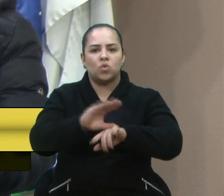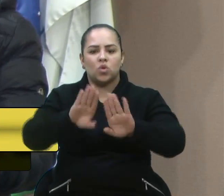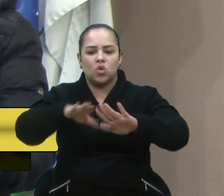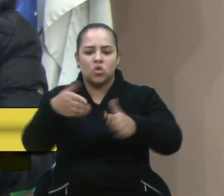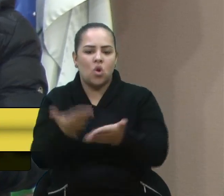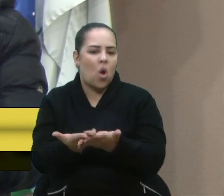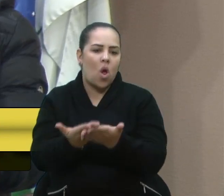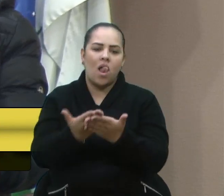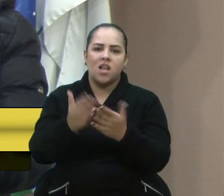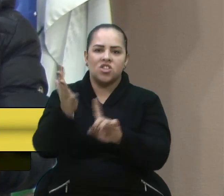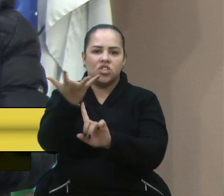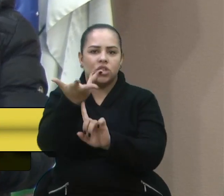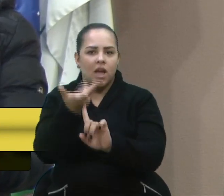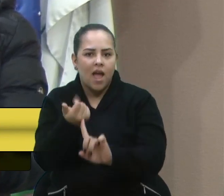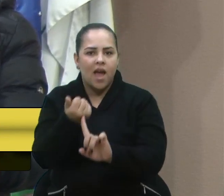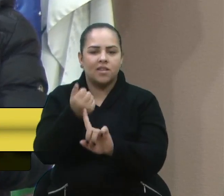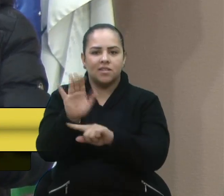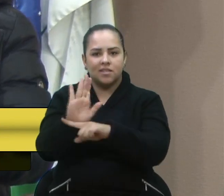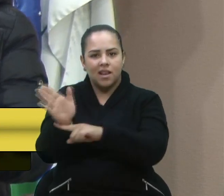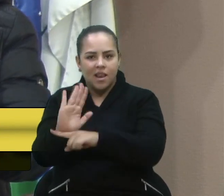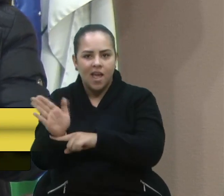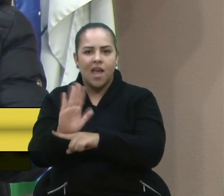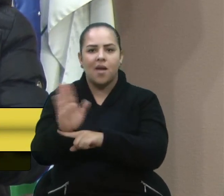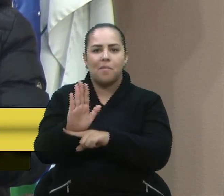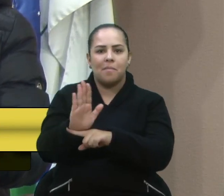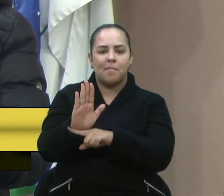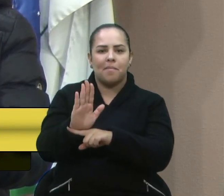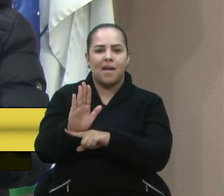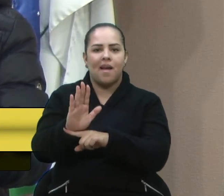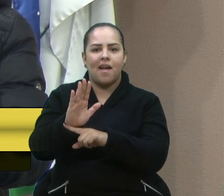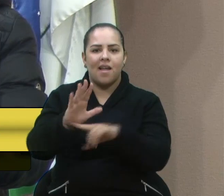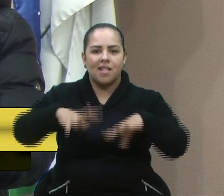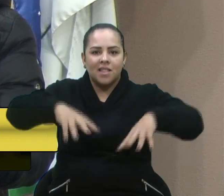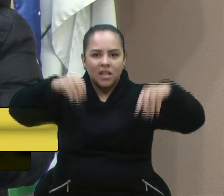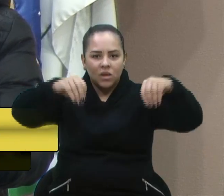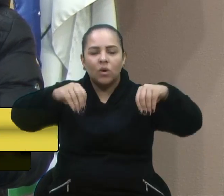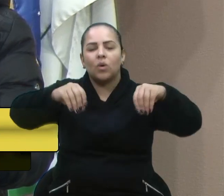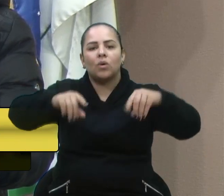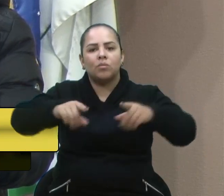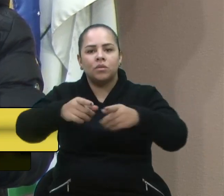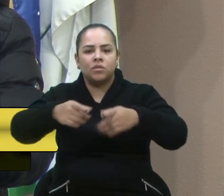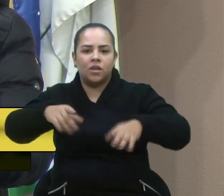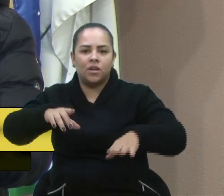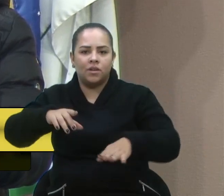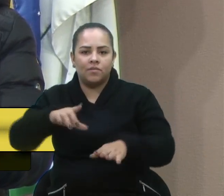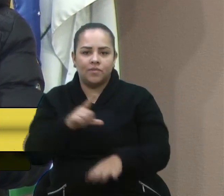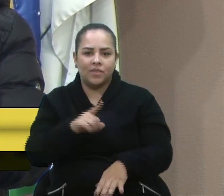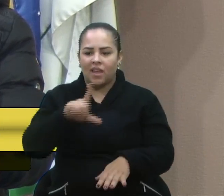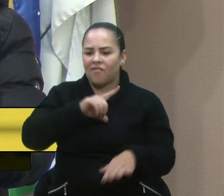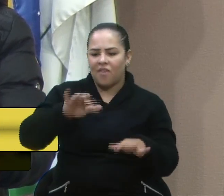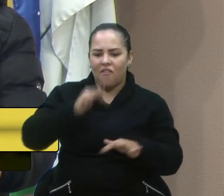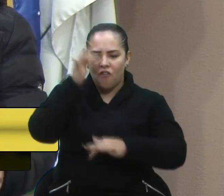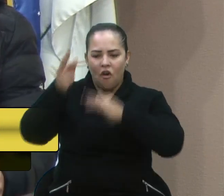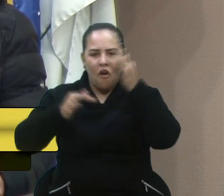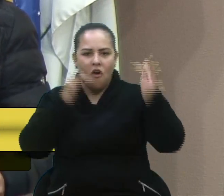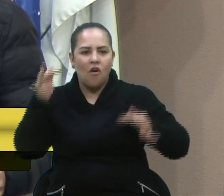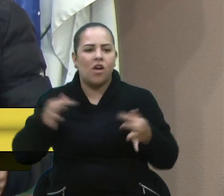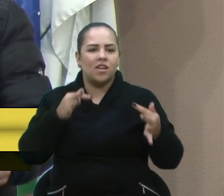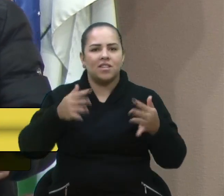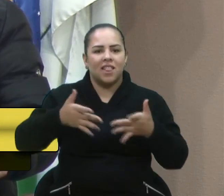Cinema e Teatro, Escola de Circo, Escola de Dança, Escola de Gastronomia, Escola de Música, Floricultura, Galeria de Arte e Exposições,